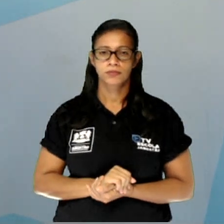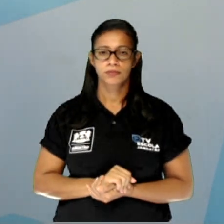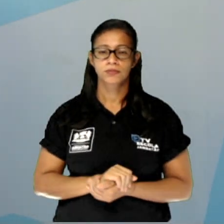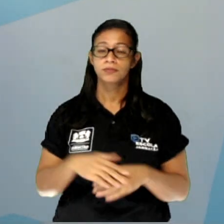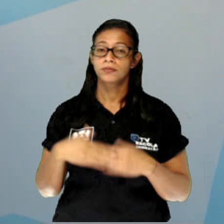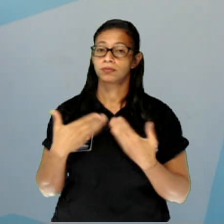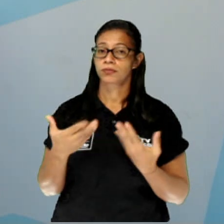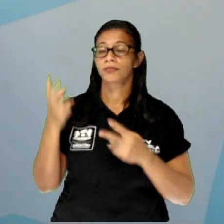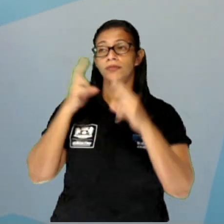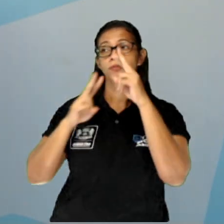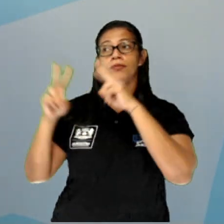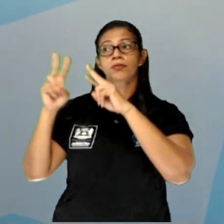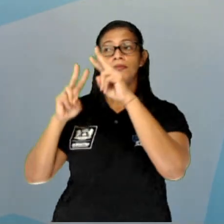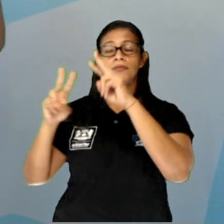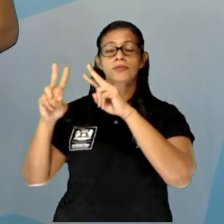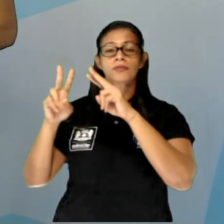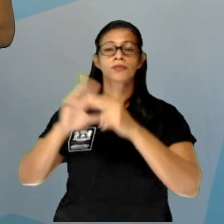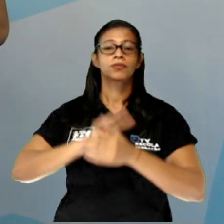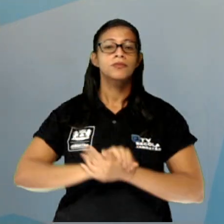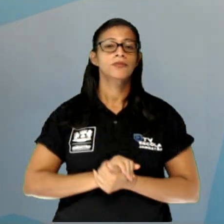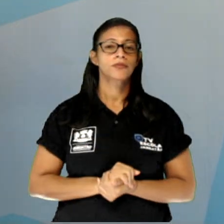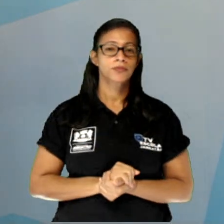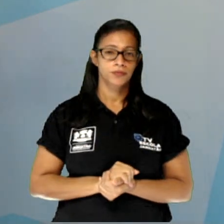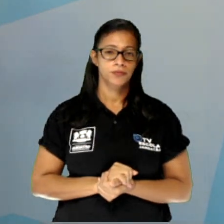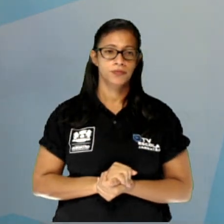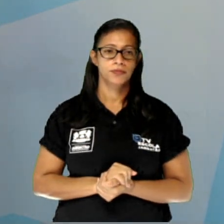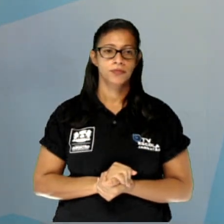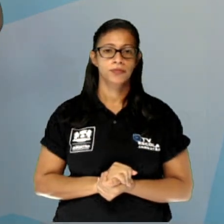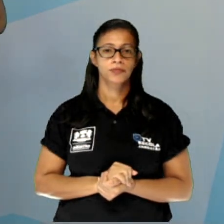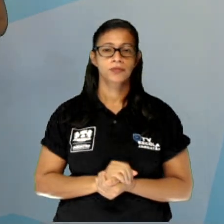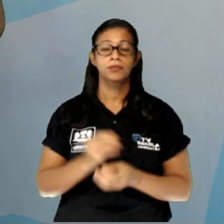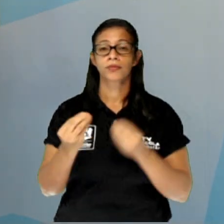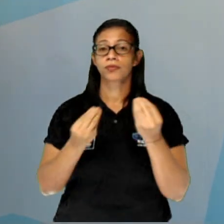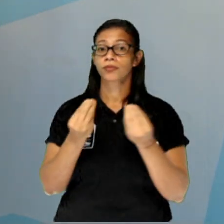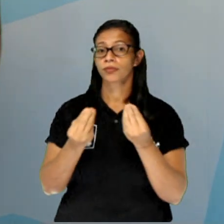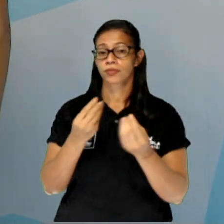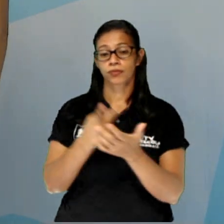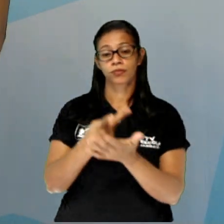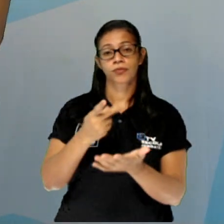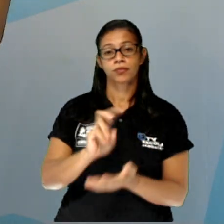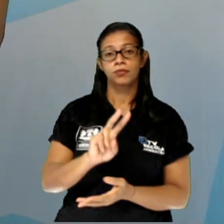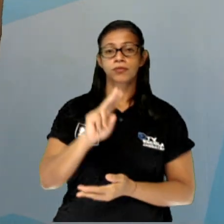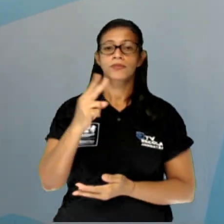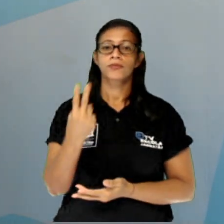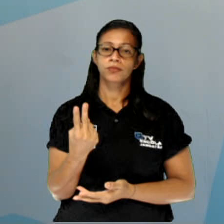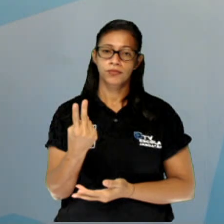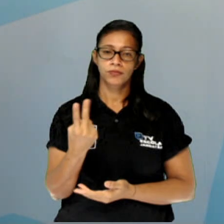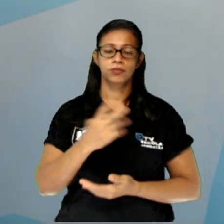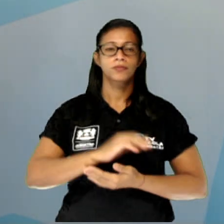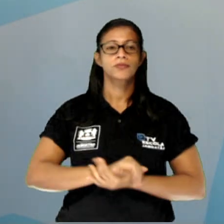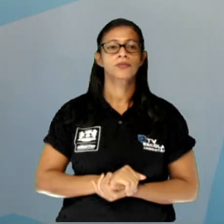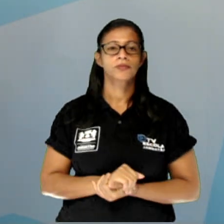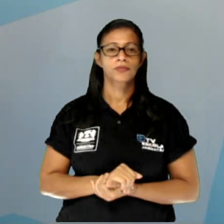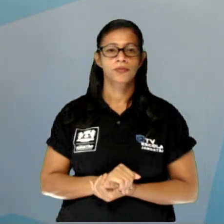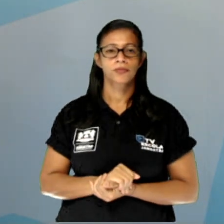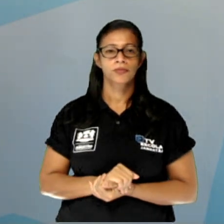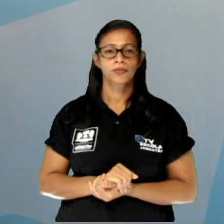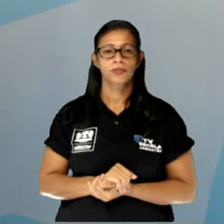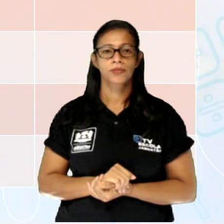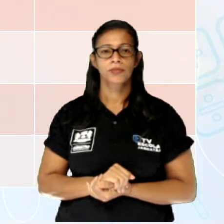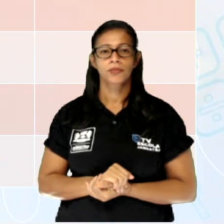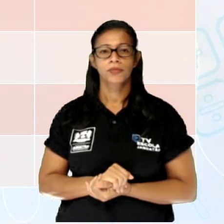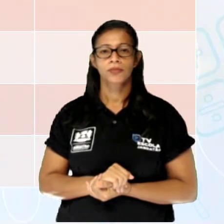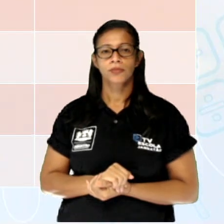Bom, observe o quadro abaixo e veja como foram feitas as convenções. 1 quilolitro é igual